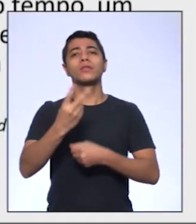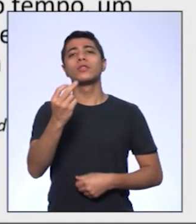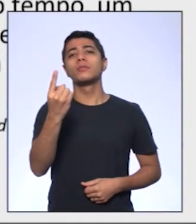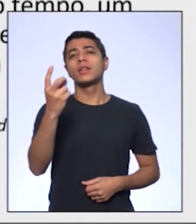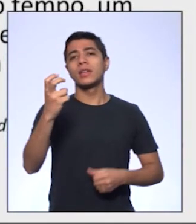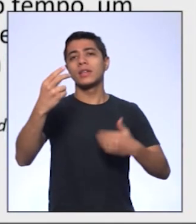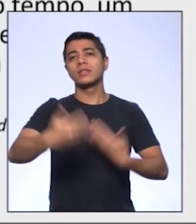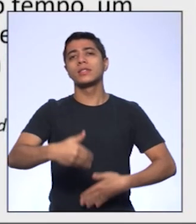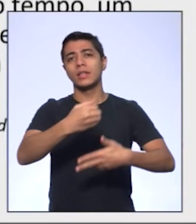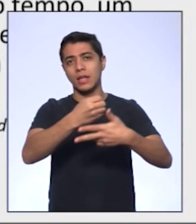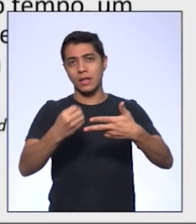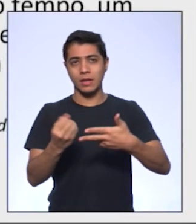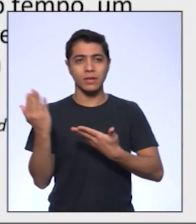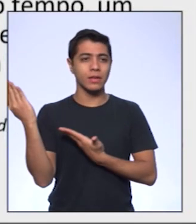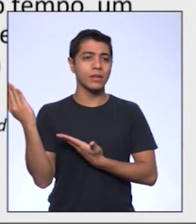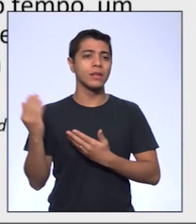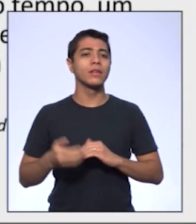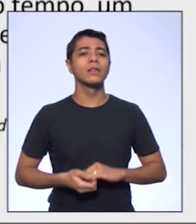Seguinte.